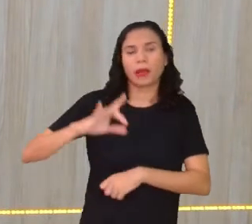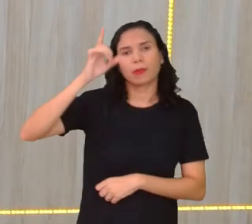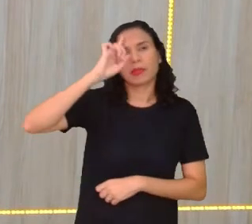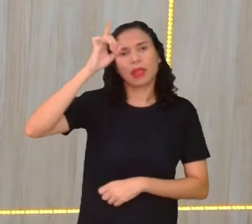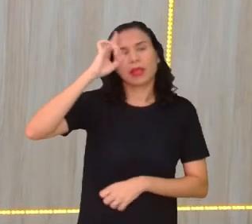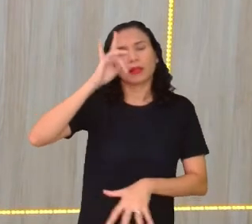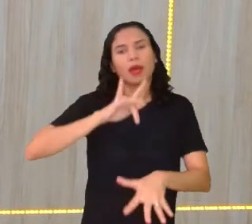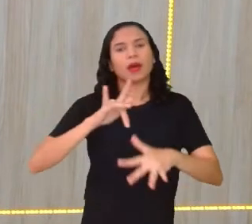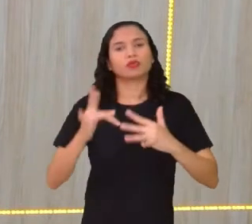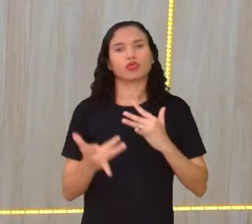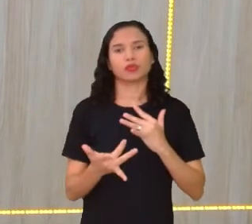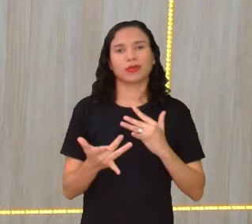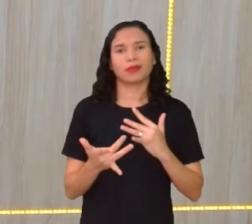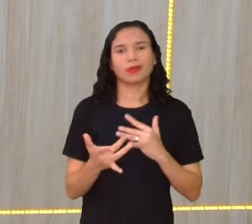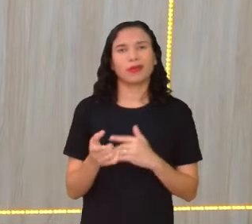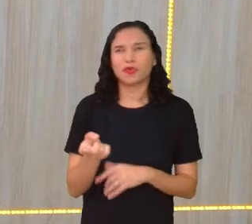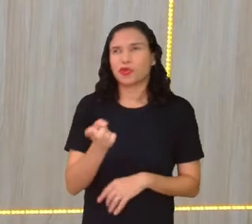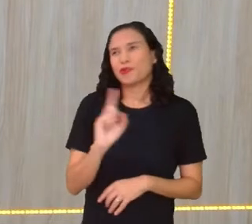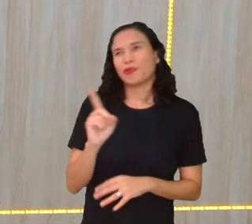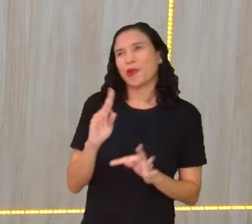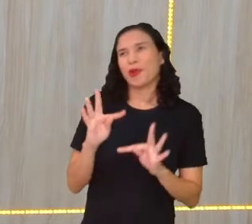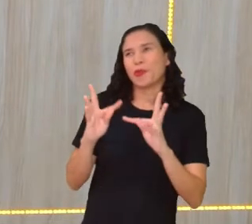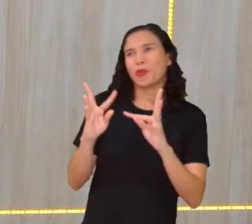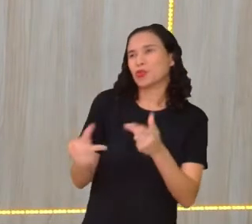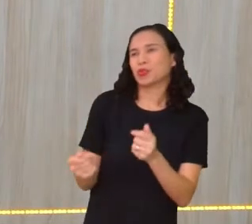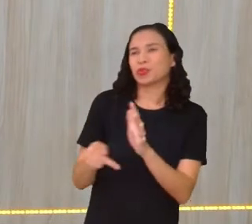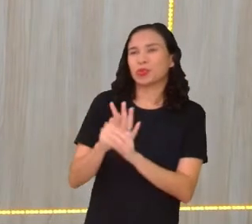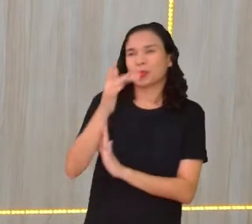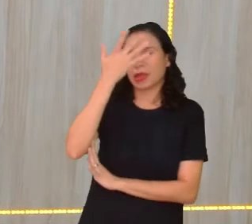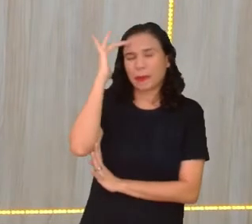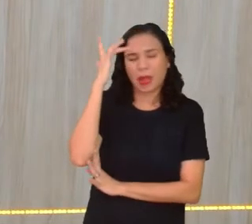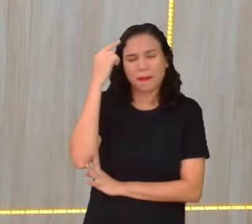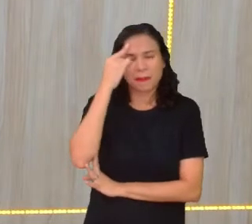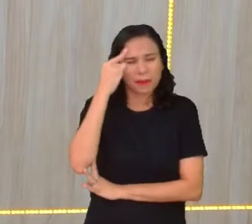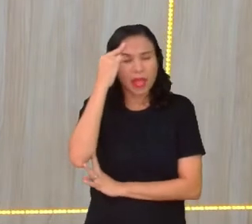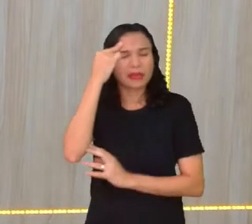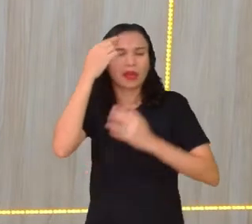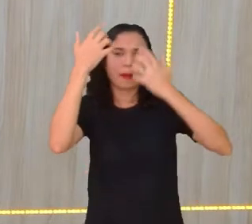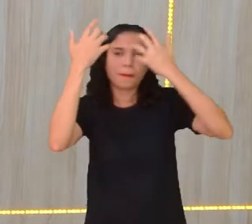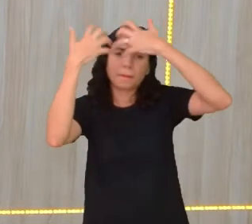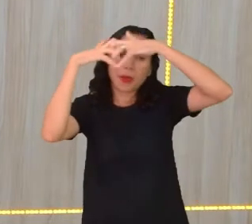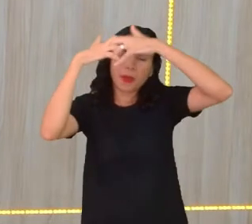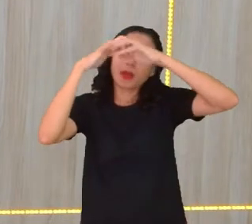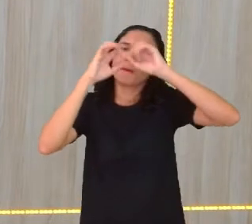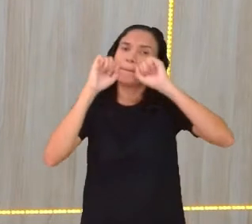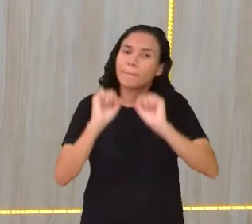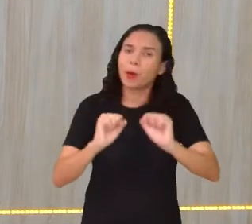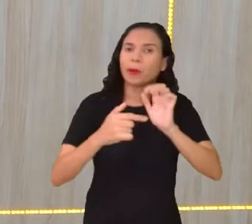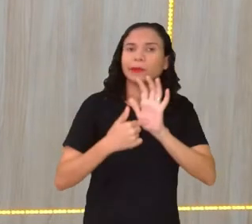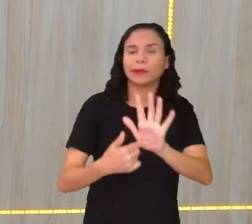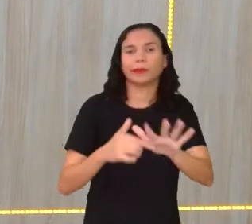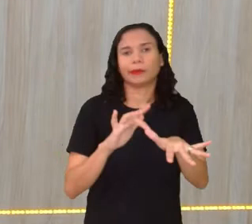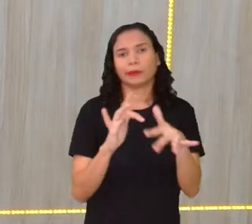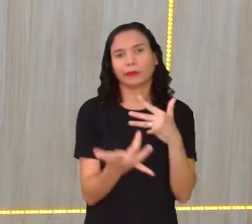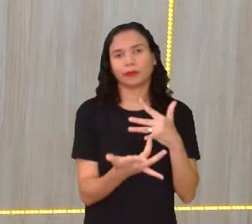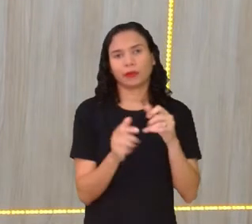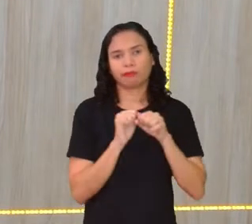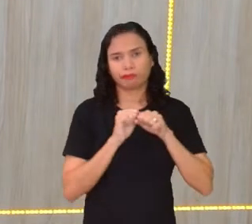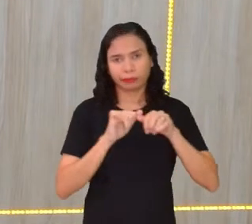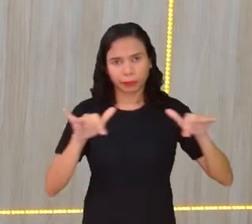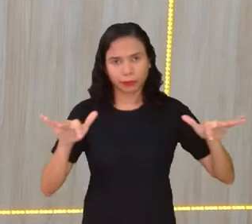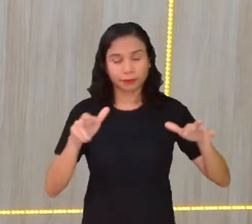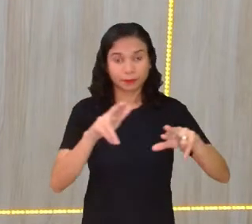redes sociais. Nem tudo que você pensa, você pode estar postando em rede social.